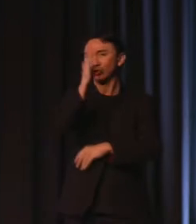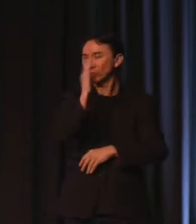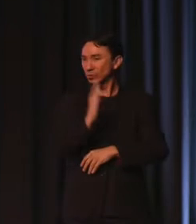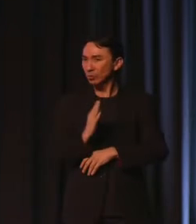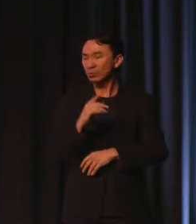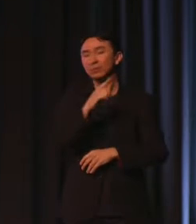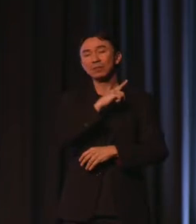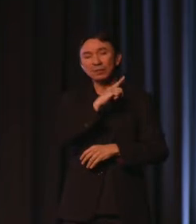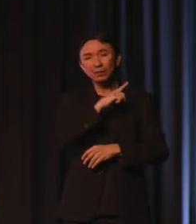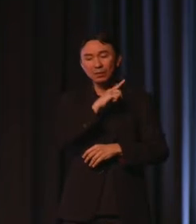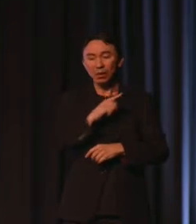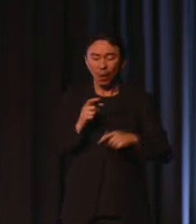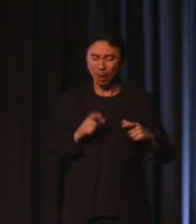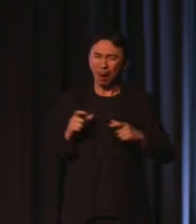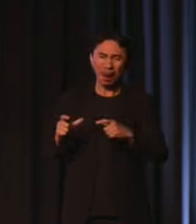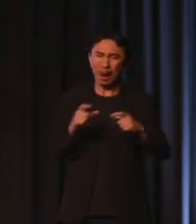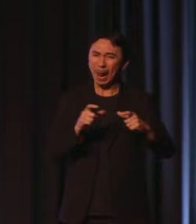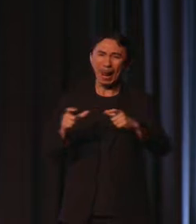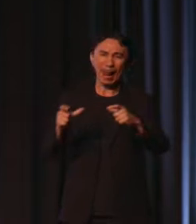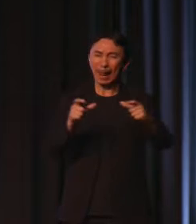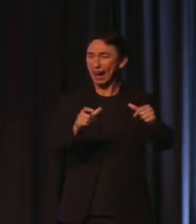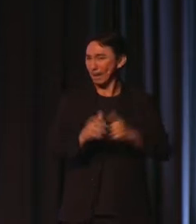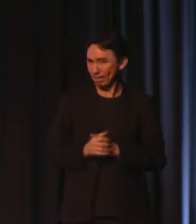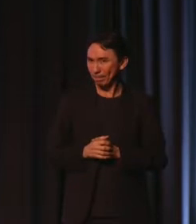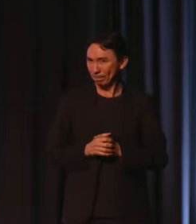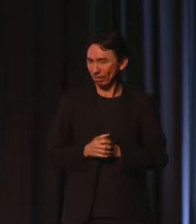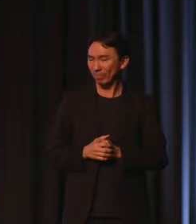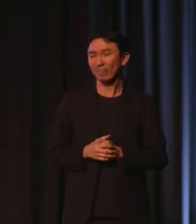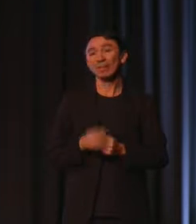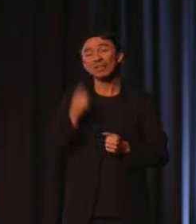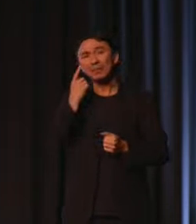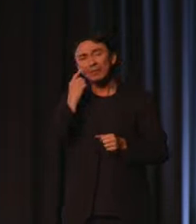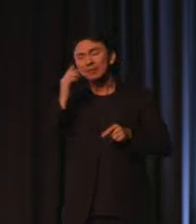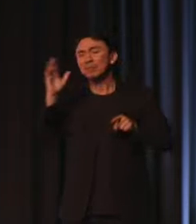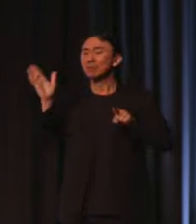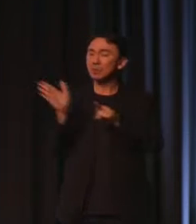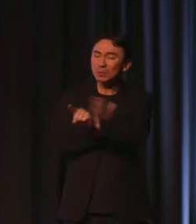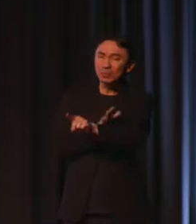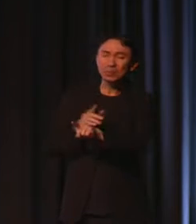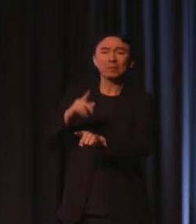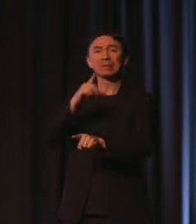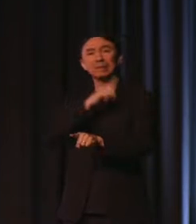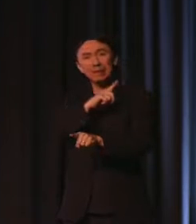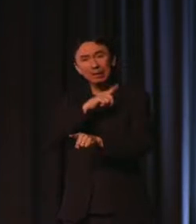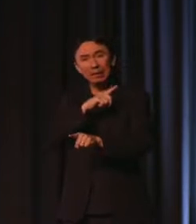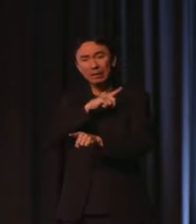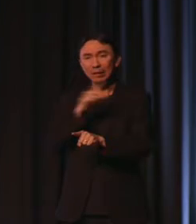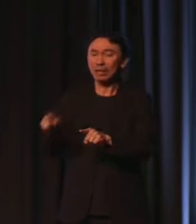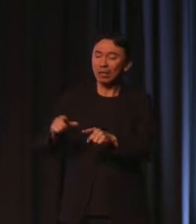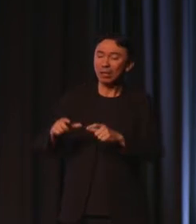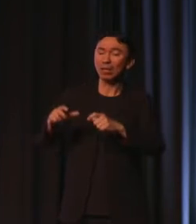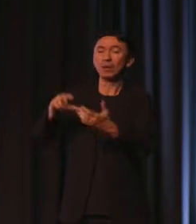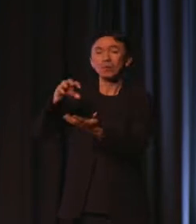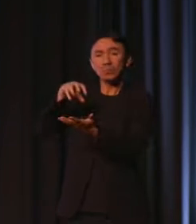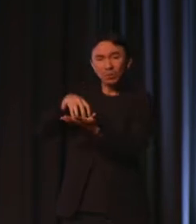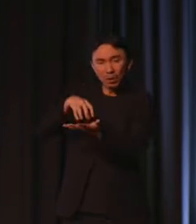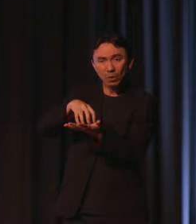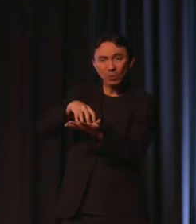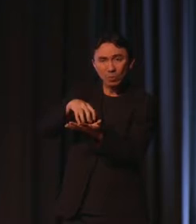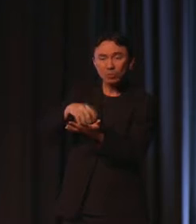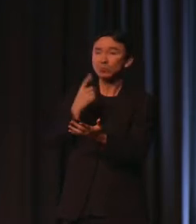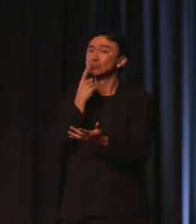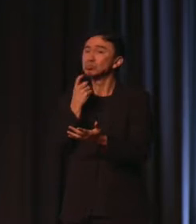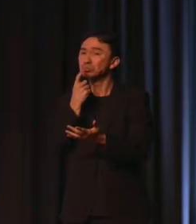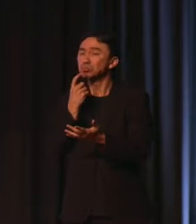diversos locais e uma das perguntas era se realmente tem um hemocentro na cidade onde mora. A gente vê que tanto para o adulto quanto